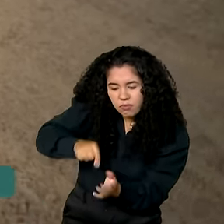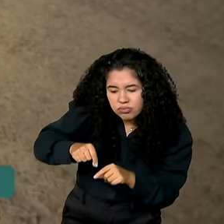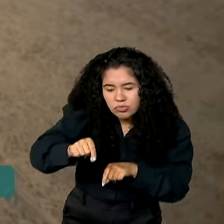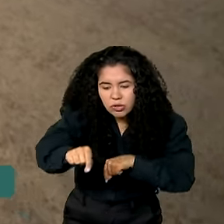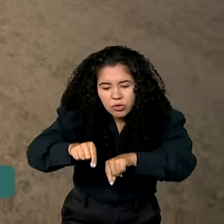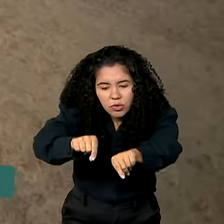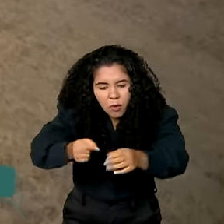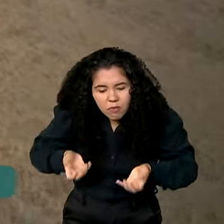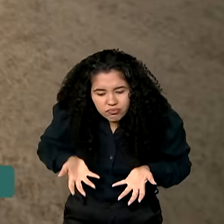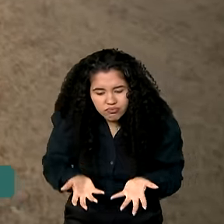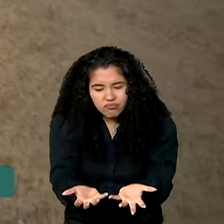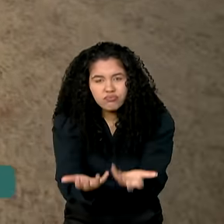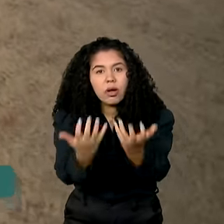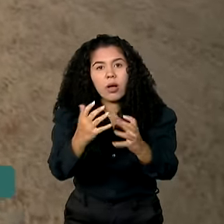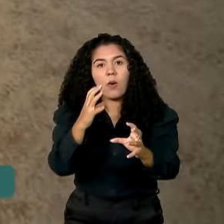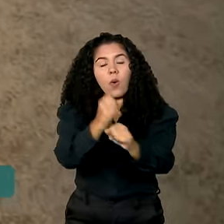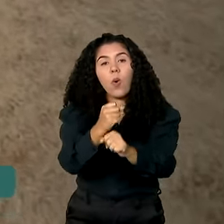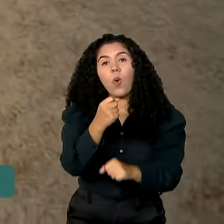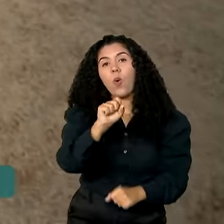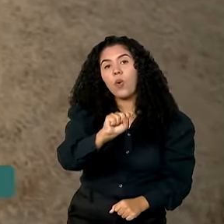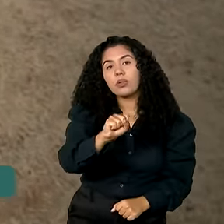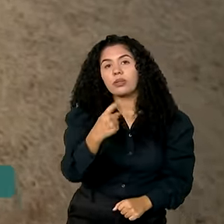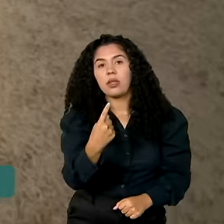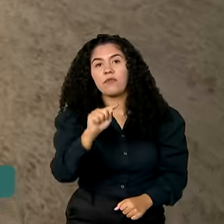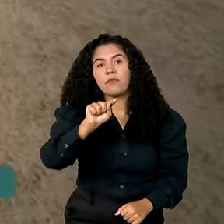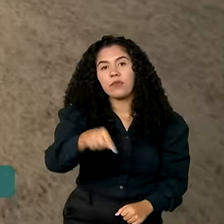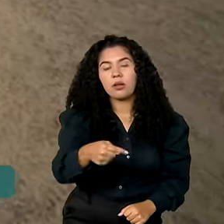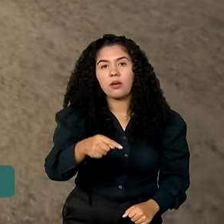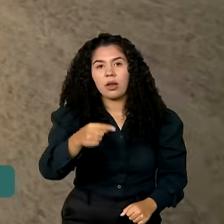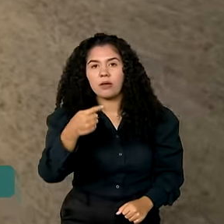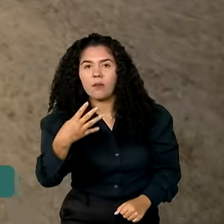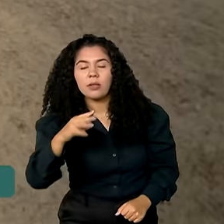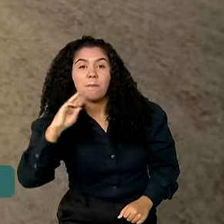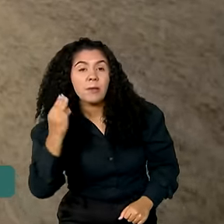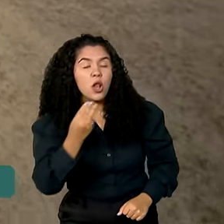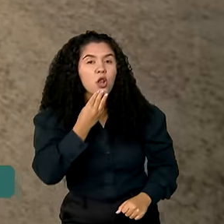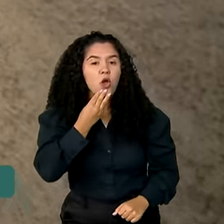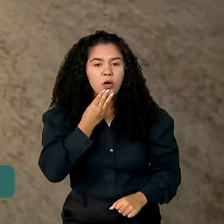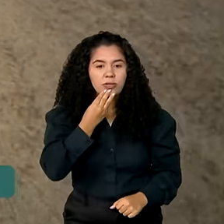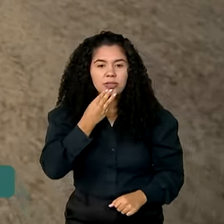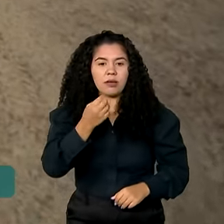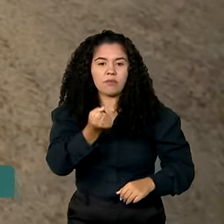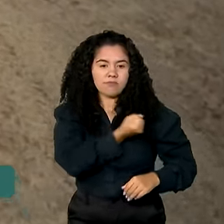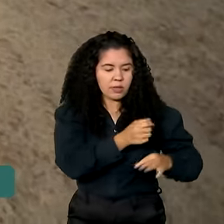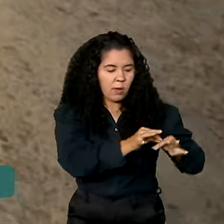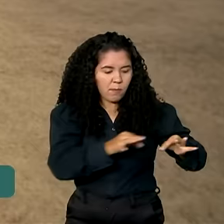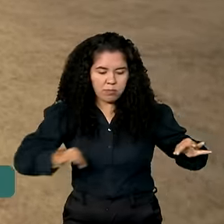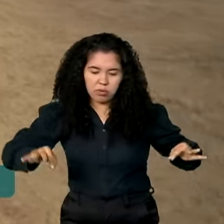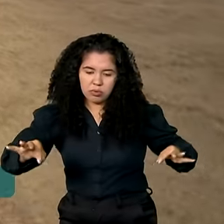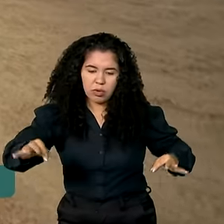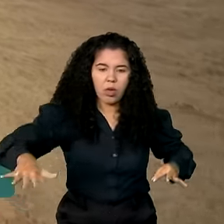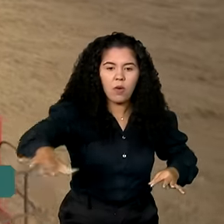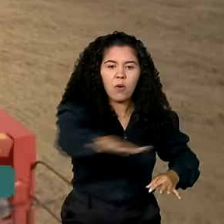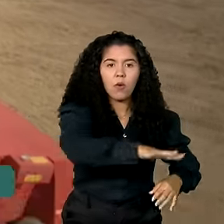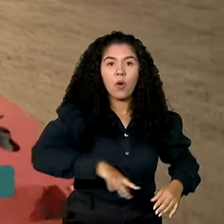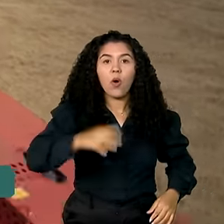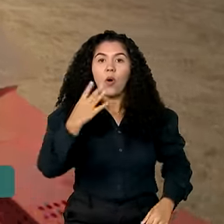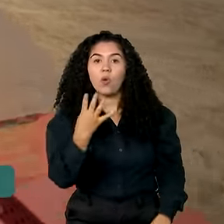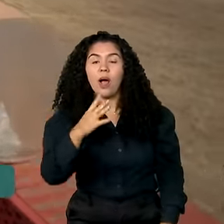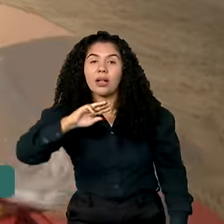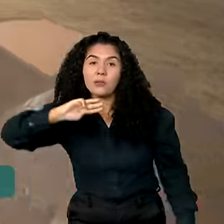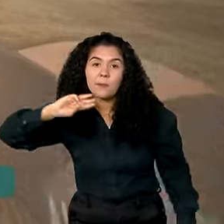milhões de hectares. Já a produtividade deve atingir 4 mil quilos por